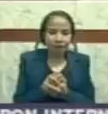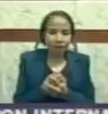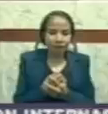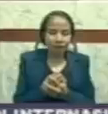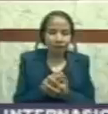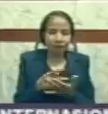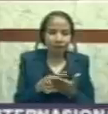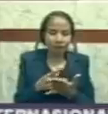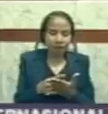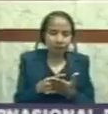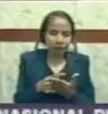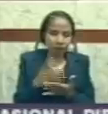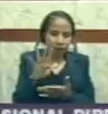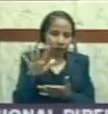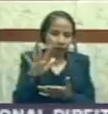Proponentes proposta 5.